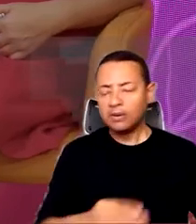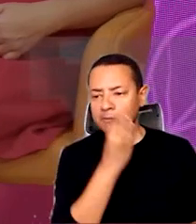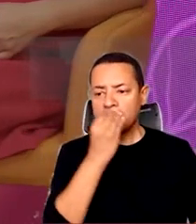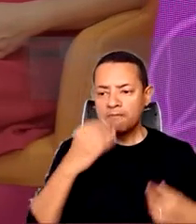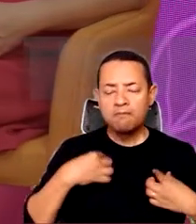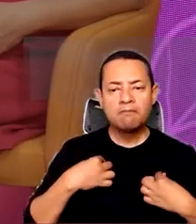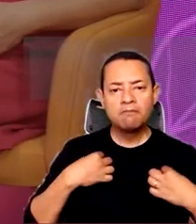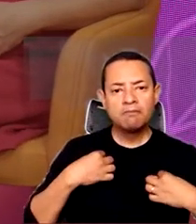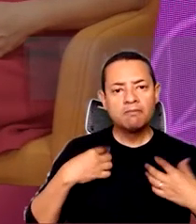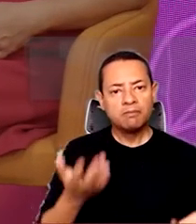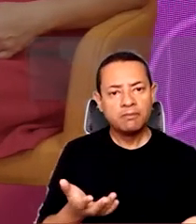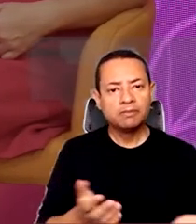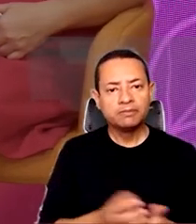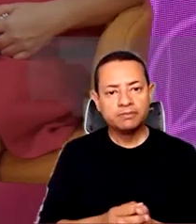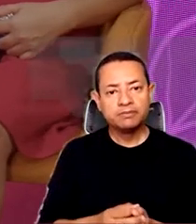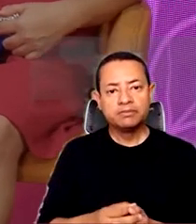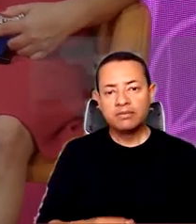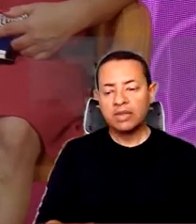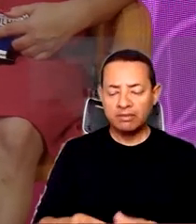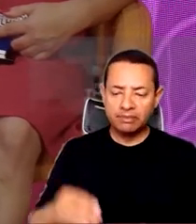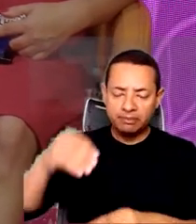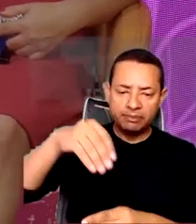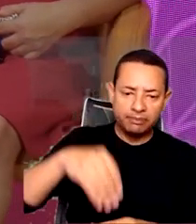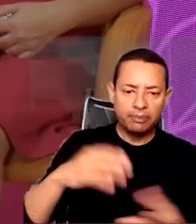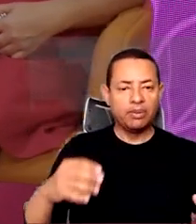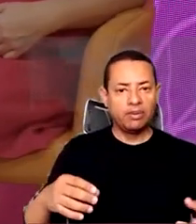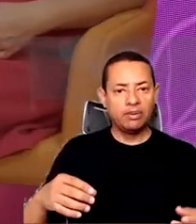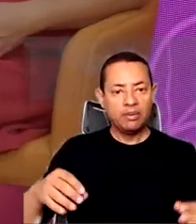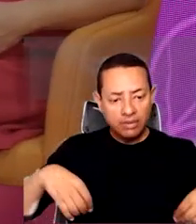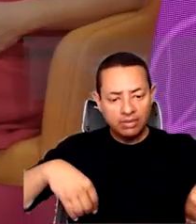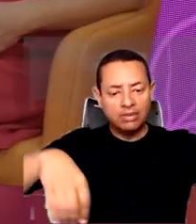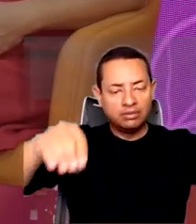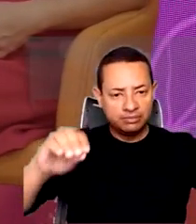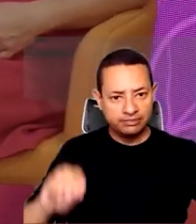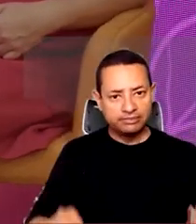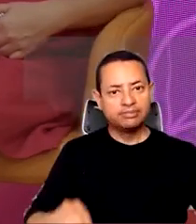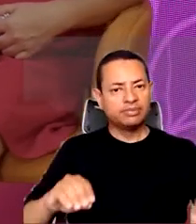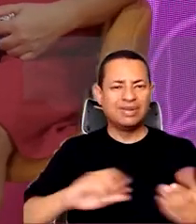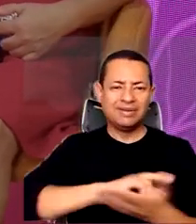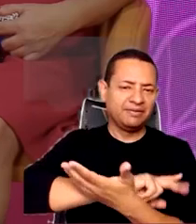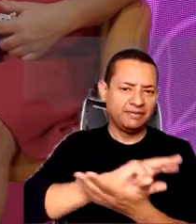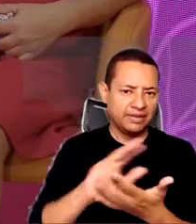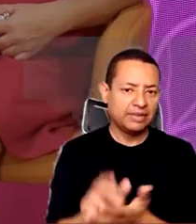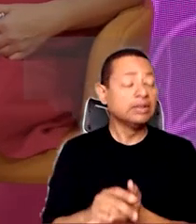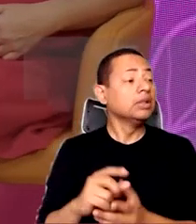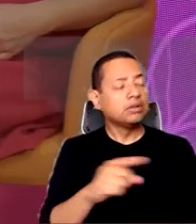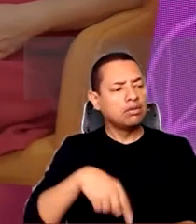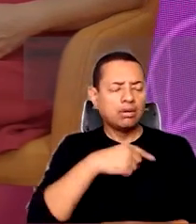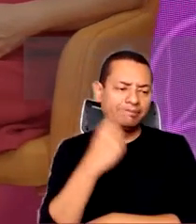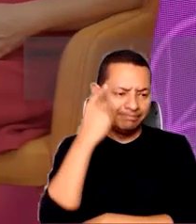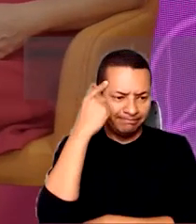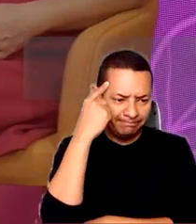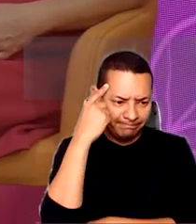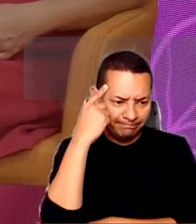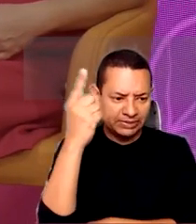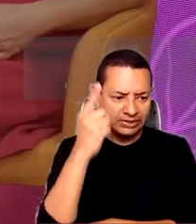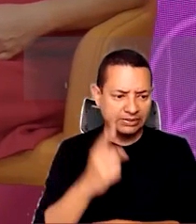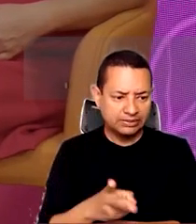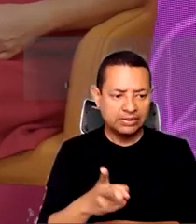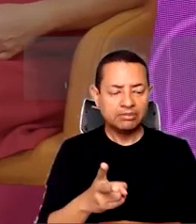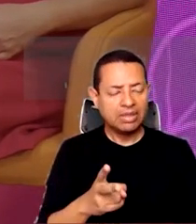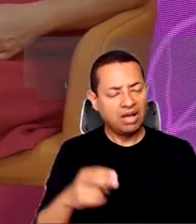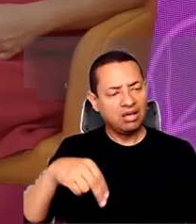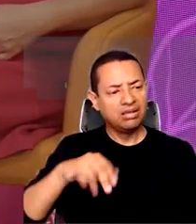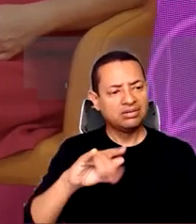guardanapo de tecido é um porta guardanapo é um trilo de mesa é uma toalha então em primeiro momento a gente sempre pensa que é um